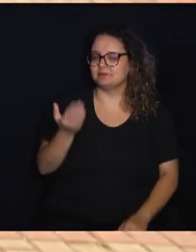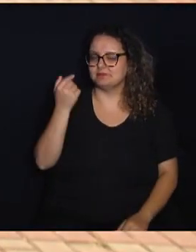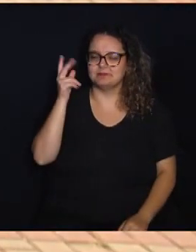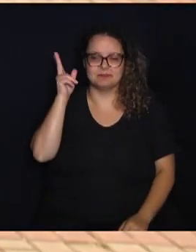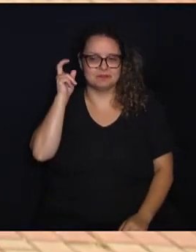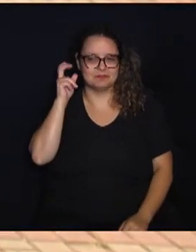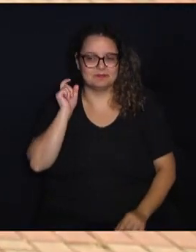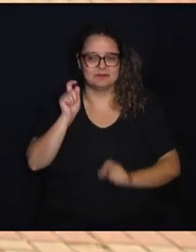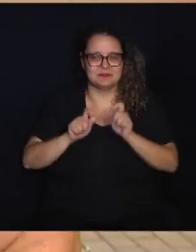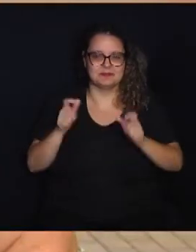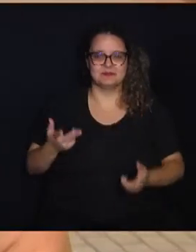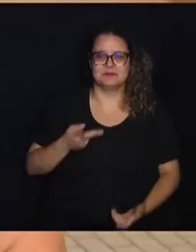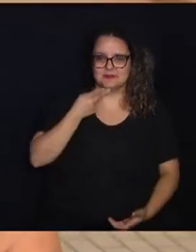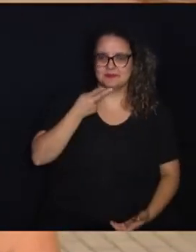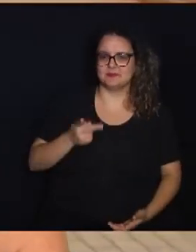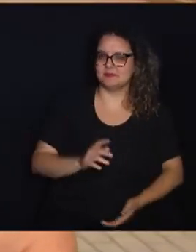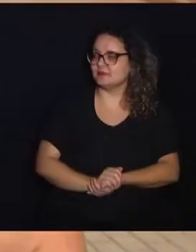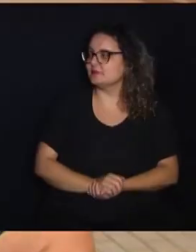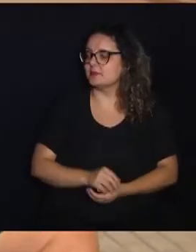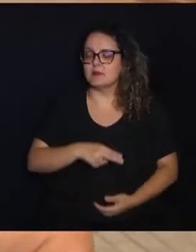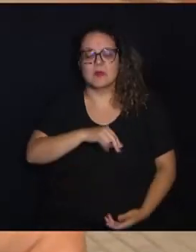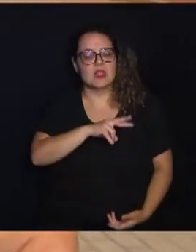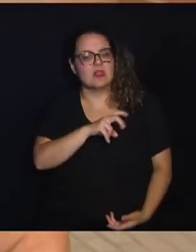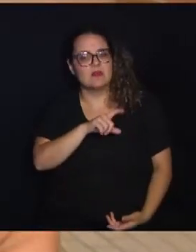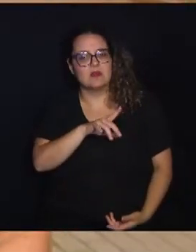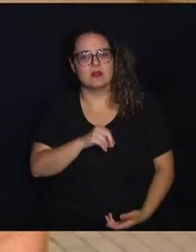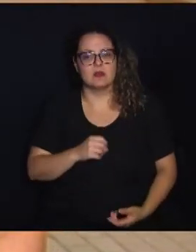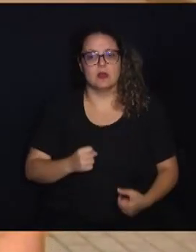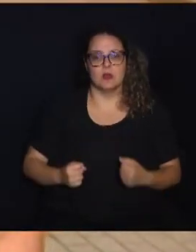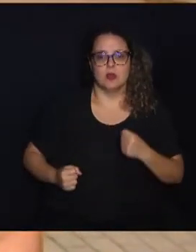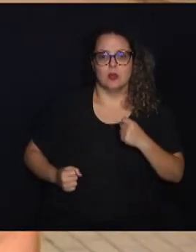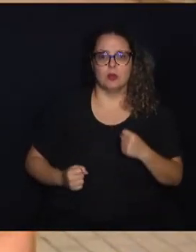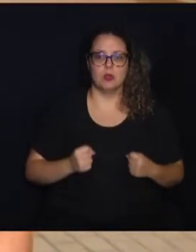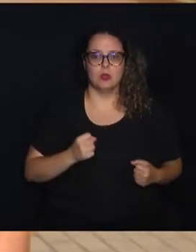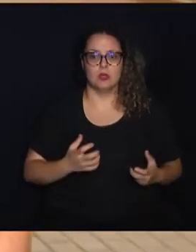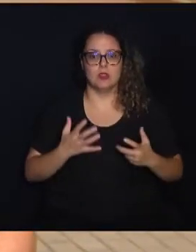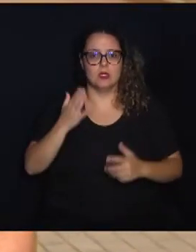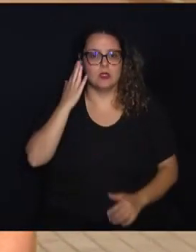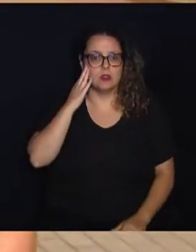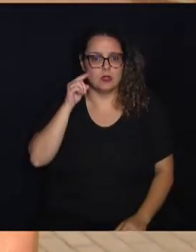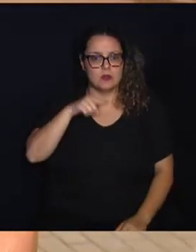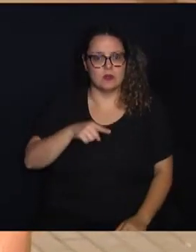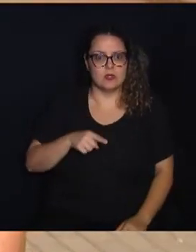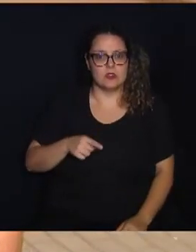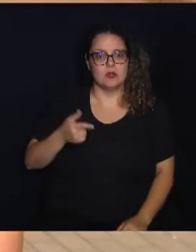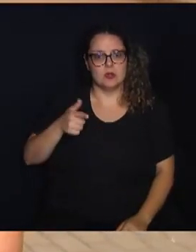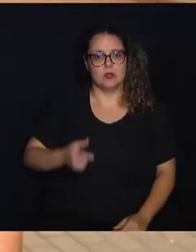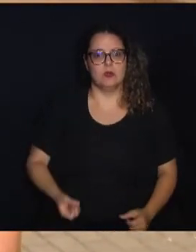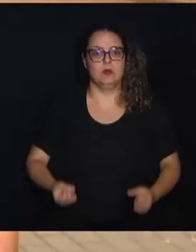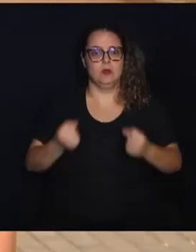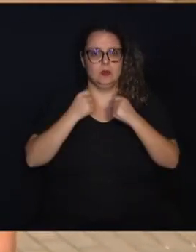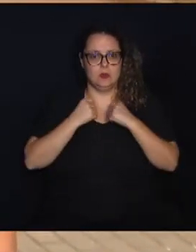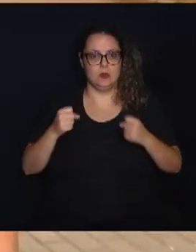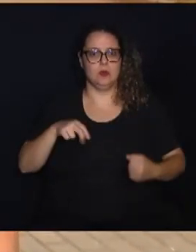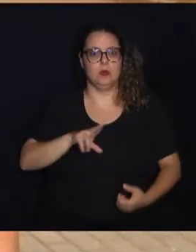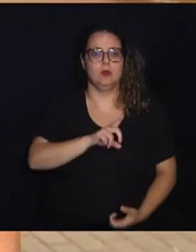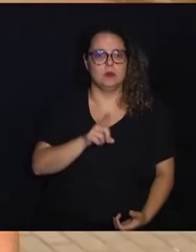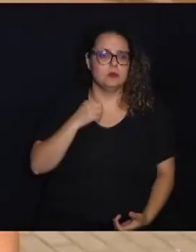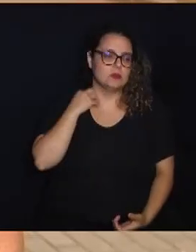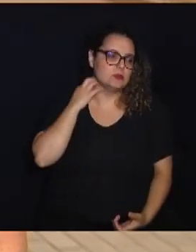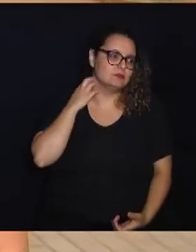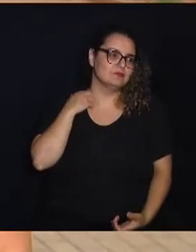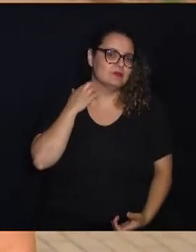o que essas pessoas disseram. Nivaldo, a gente vê que você está caminhando aqui. Eu gostaria de saber se você mantém atividade física constante ou se você iniciou